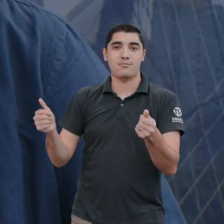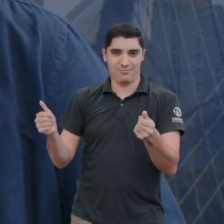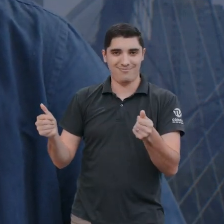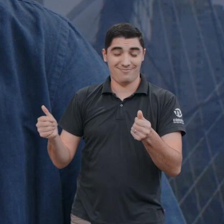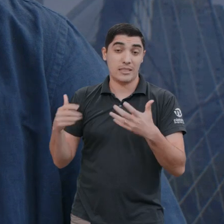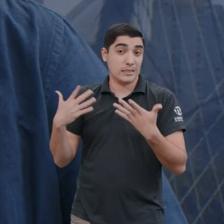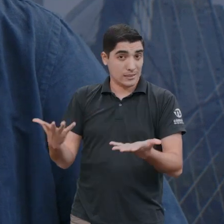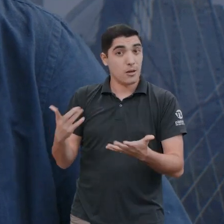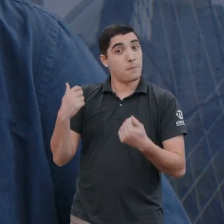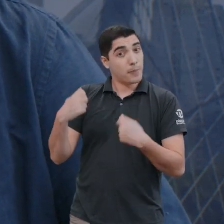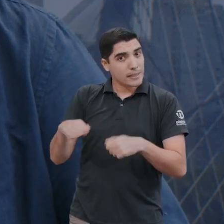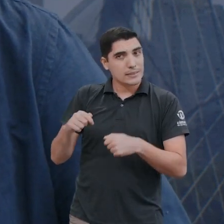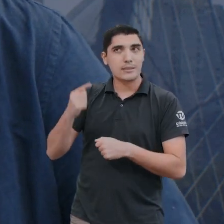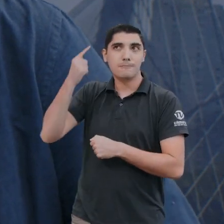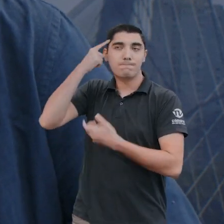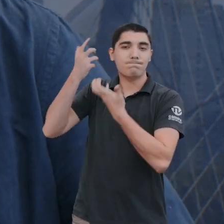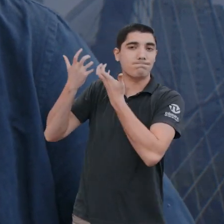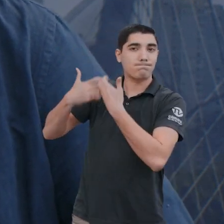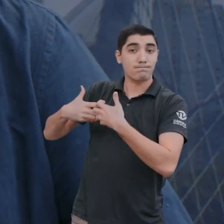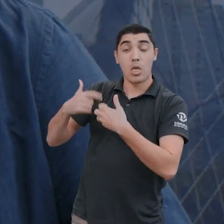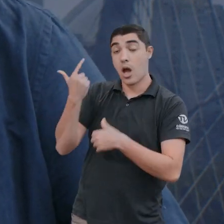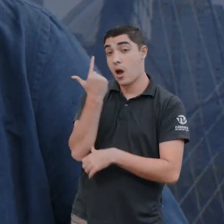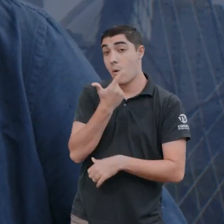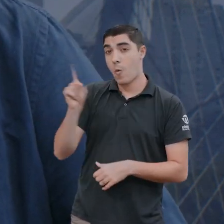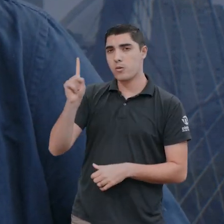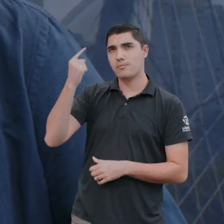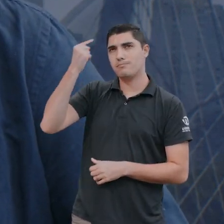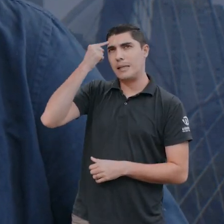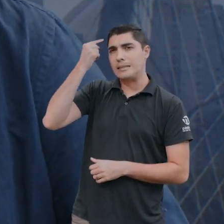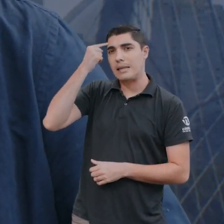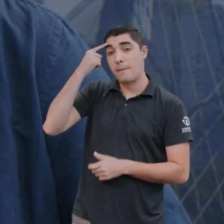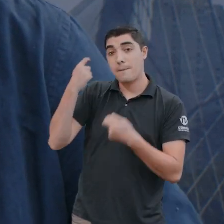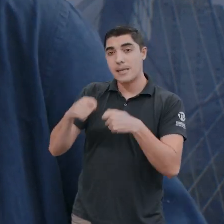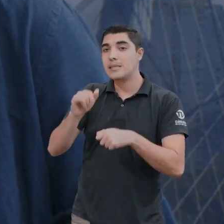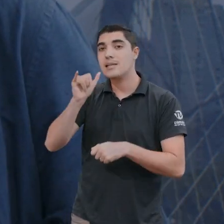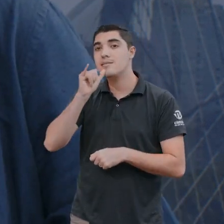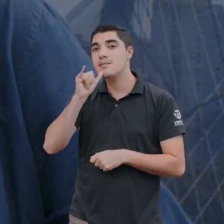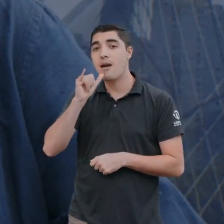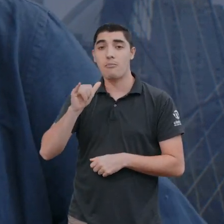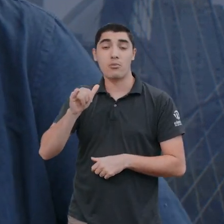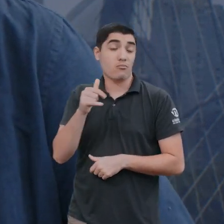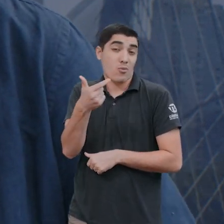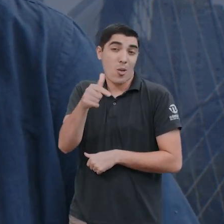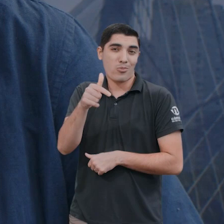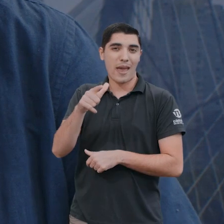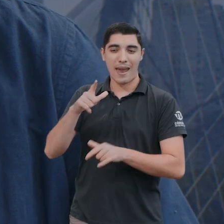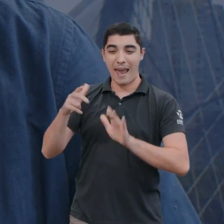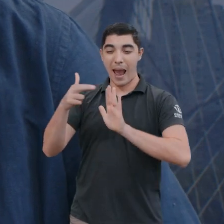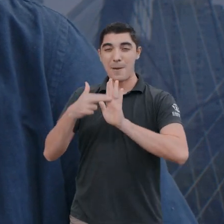natureza. Então, essa é uma das perguntas. Uma outra pergunta que é um pouco mais difícil da gente saber, não está na etiqueta